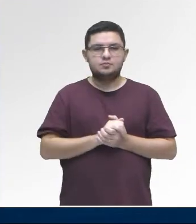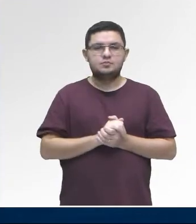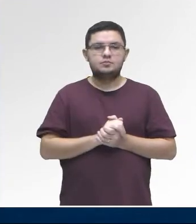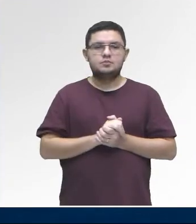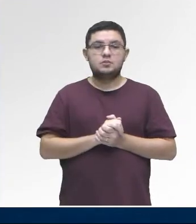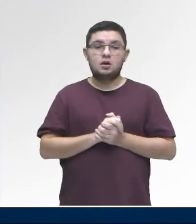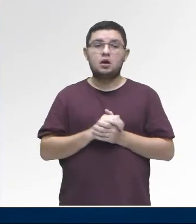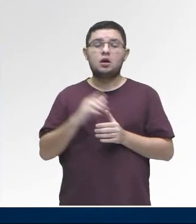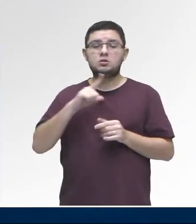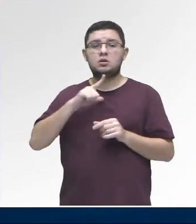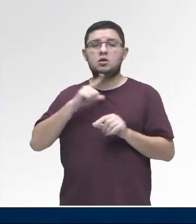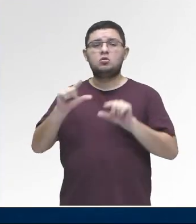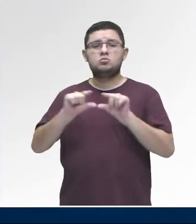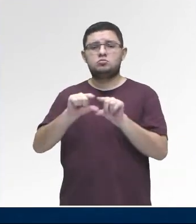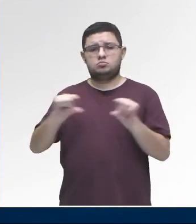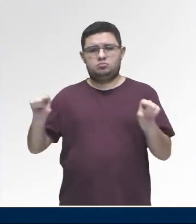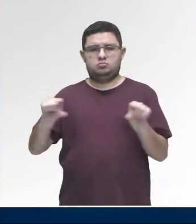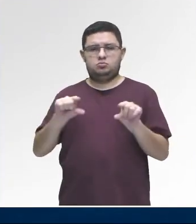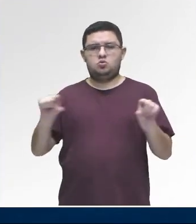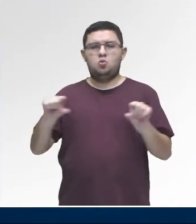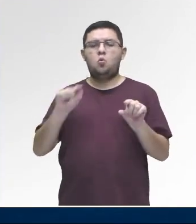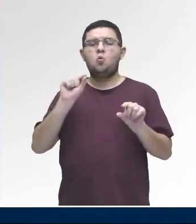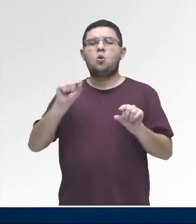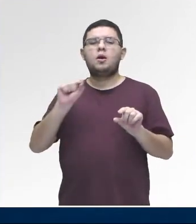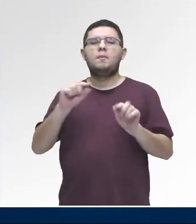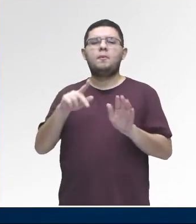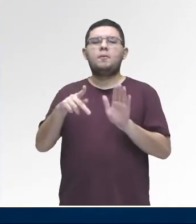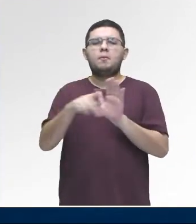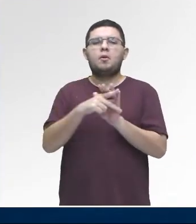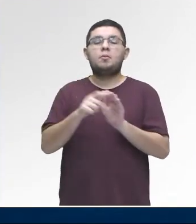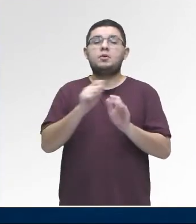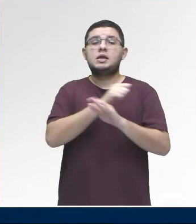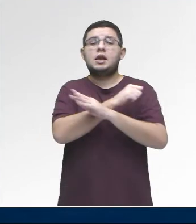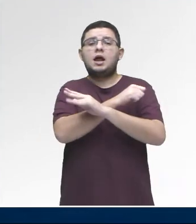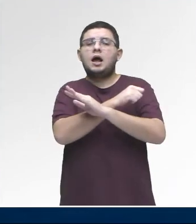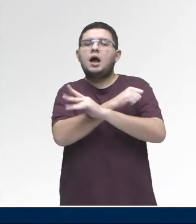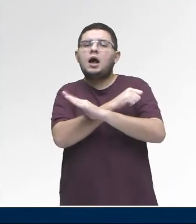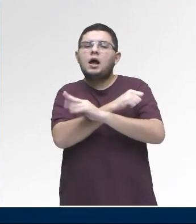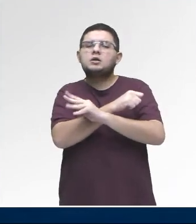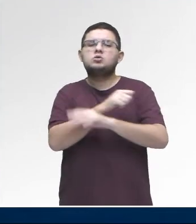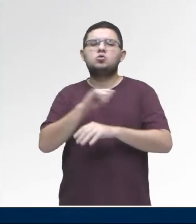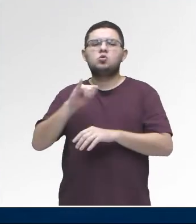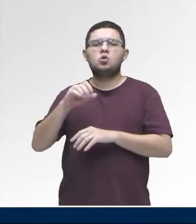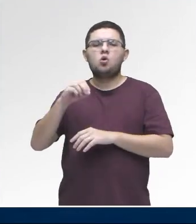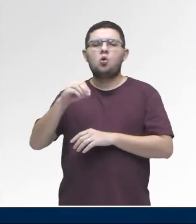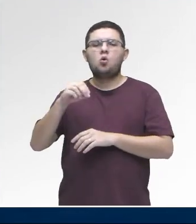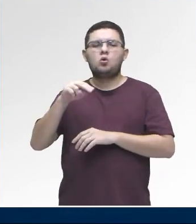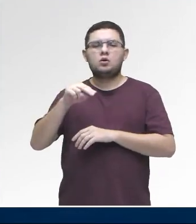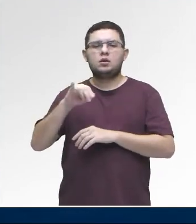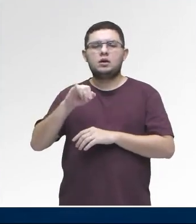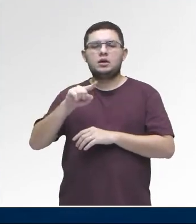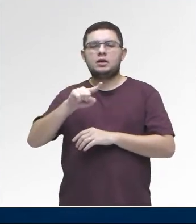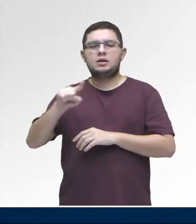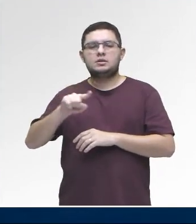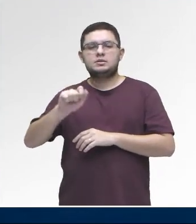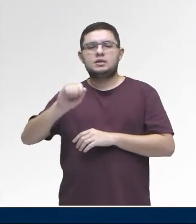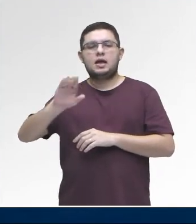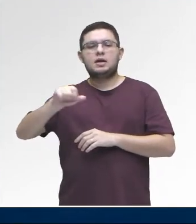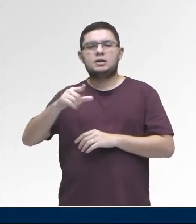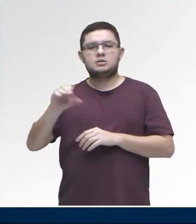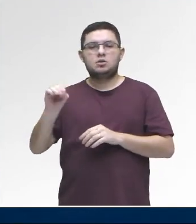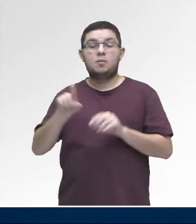Aqui nós temos um exemplo de um monoácido genérico,